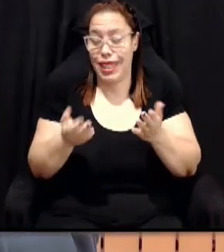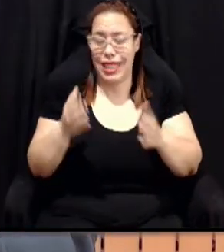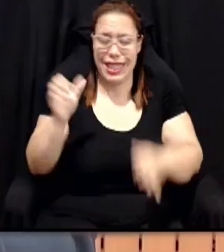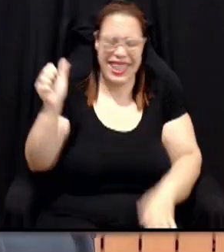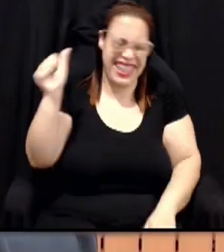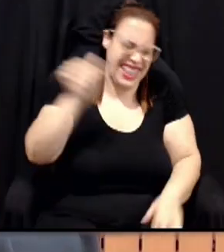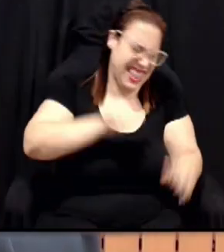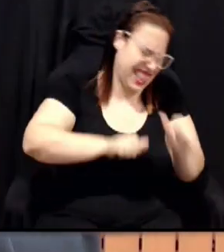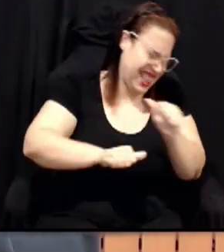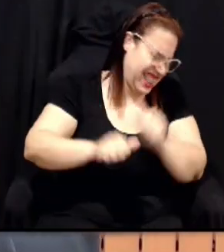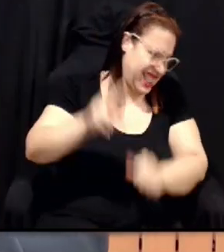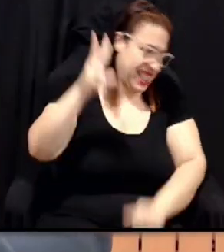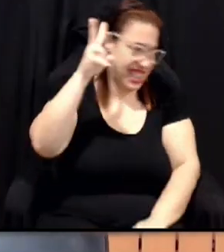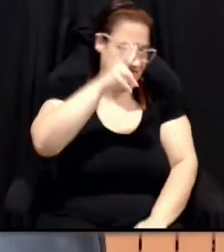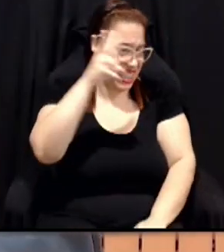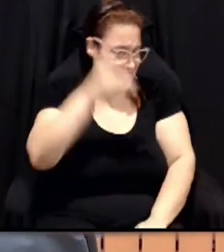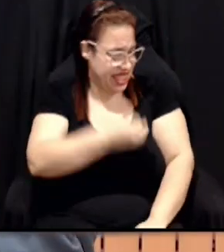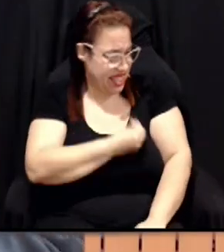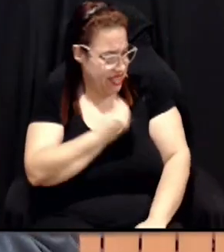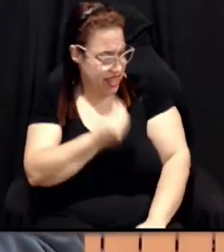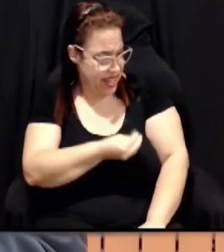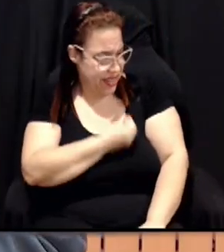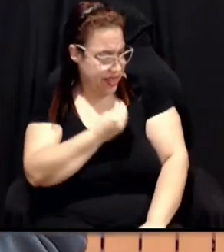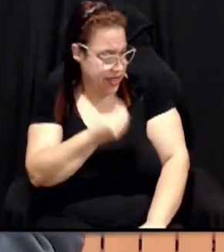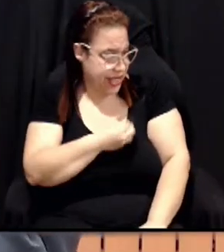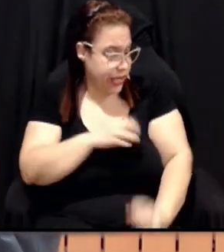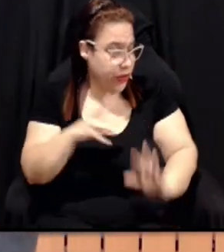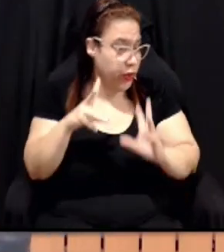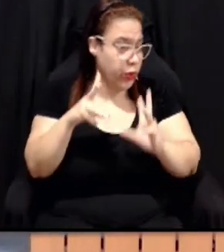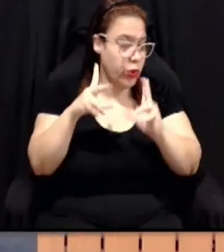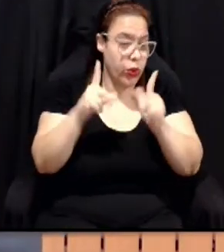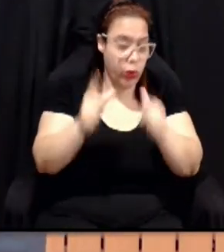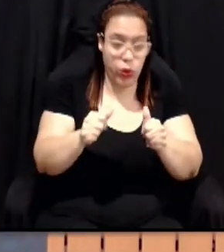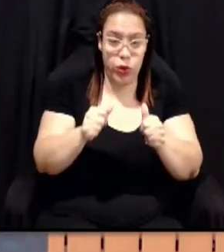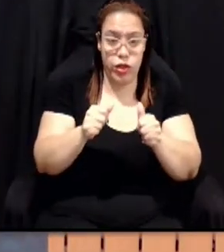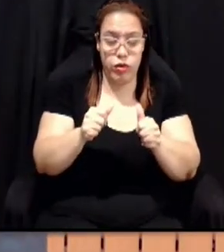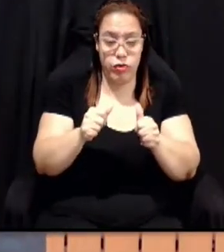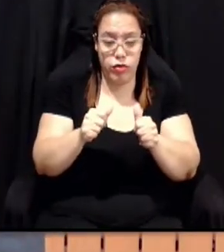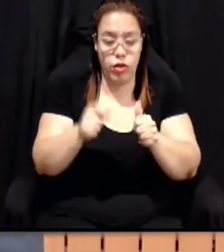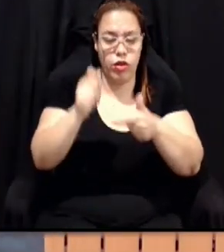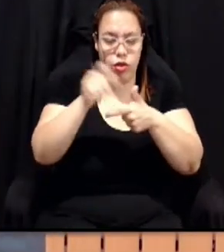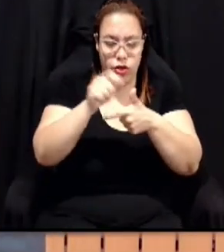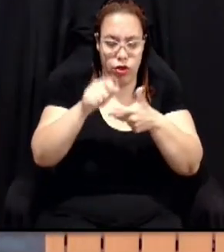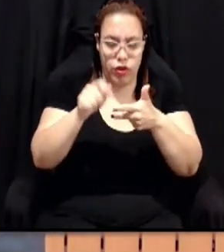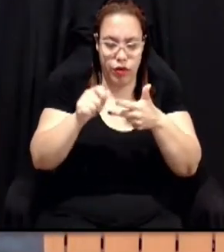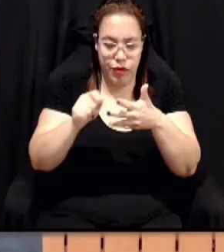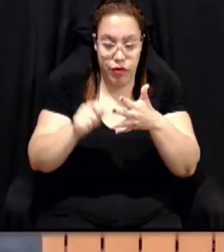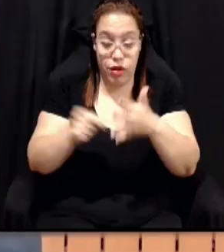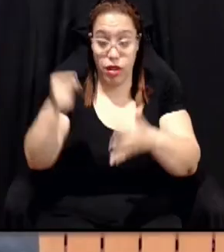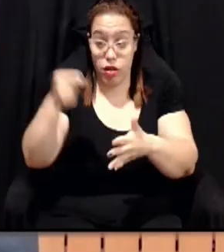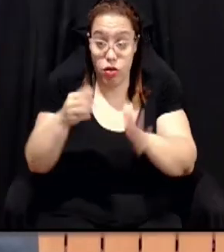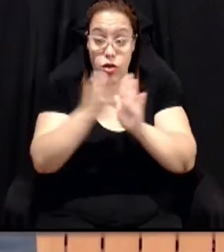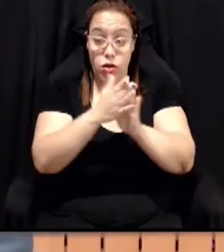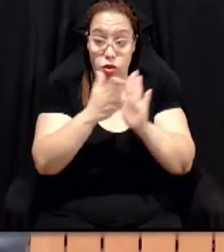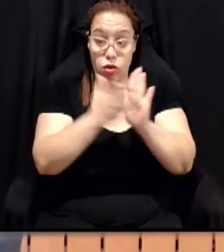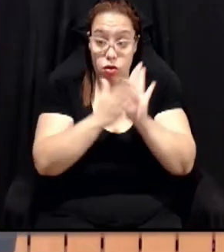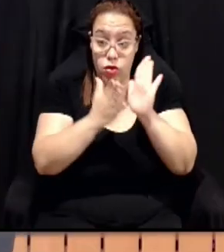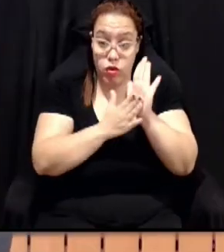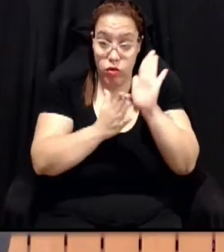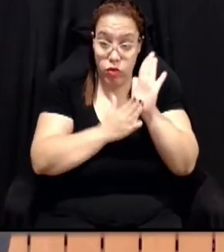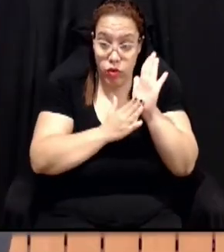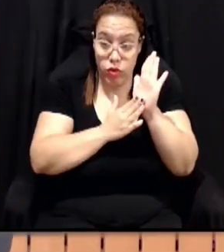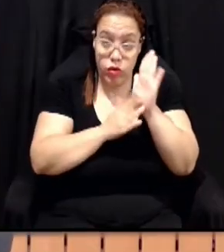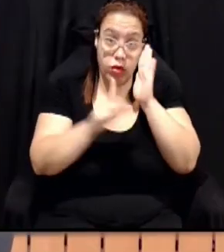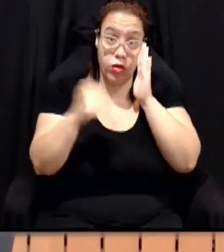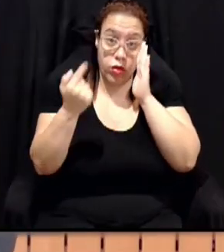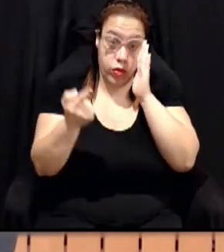da humanidade, e com tudo isso, as ressalvas que foram colocadas nesse processo e depois